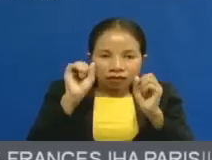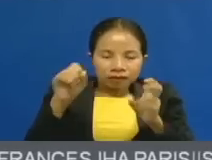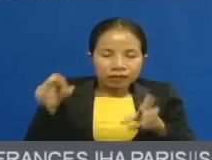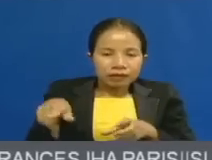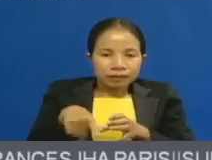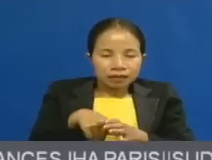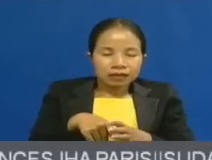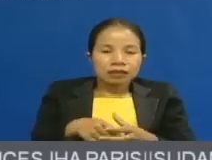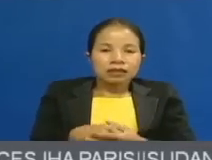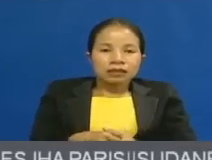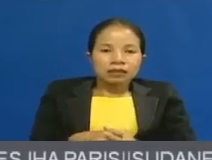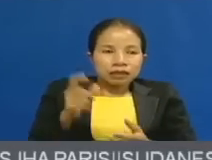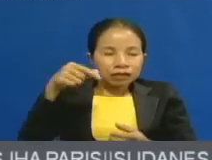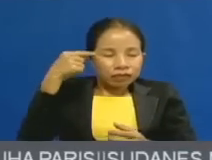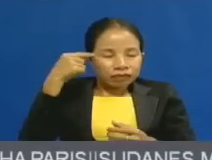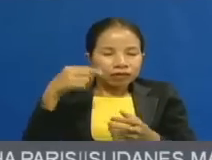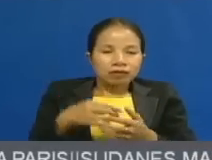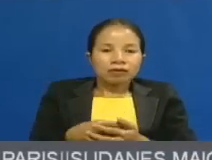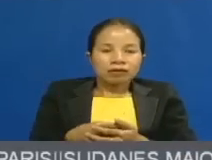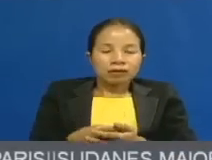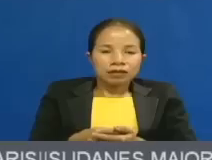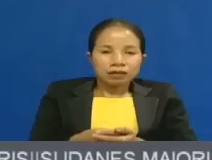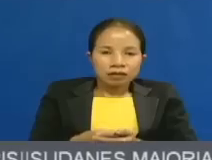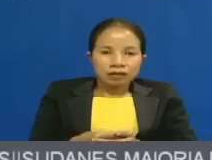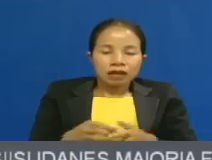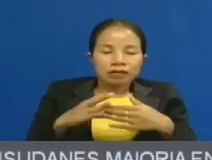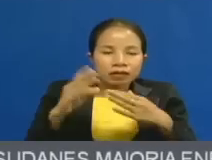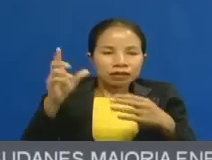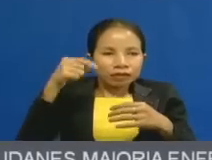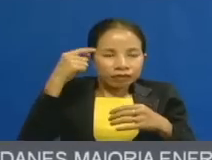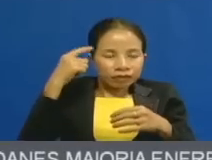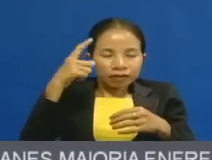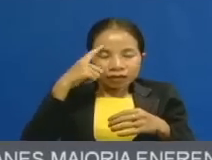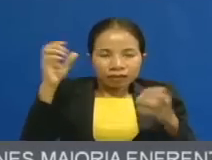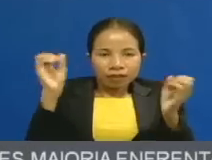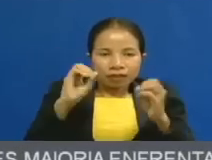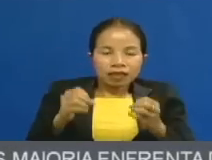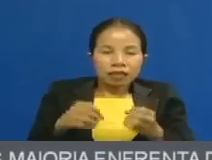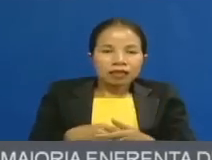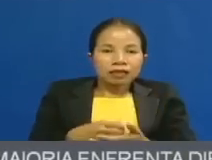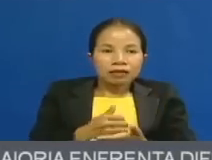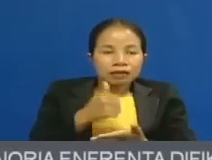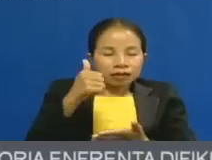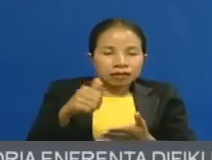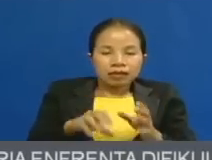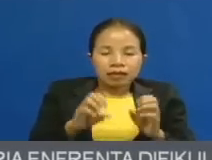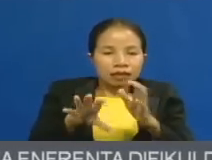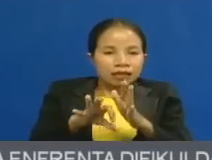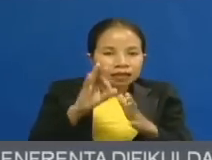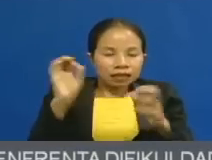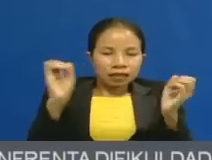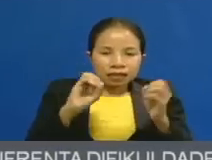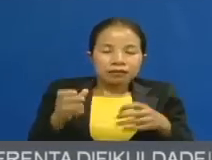parte elenco de governativo de governação a tu forma governo mas bem também lá é maioria absoluta lá é a maioria relativa nem